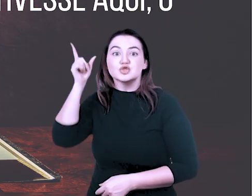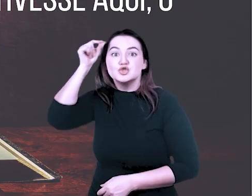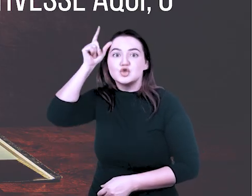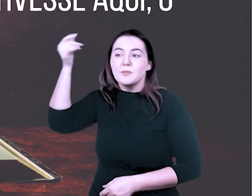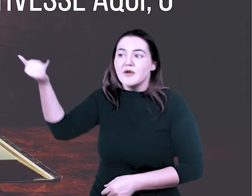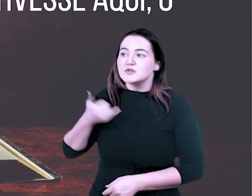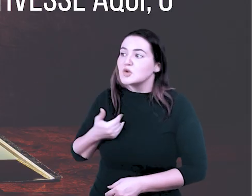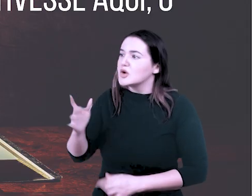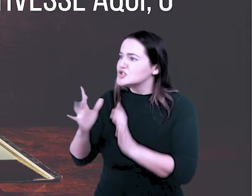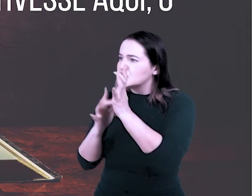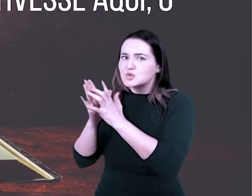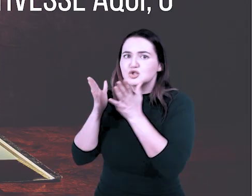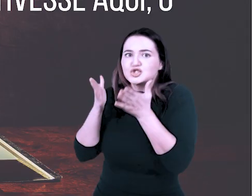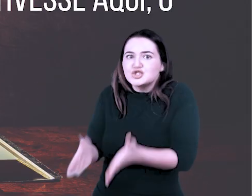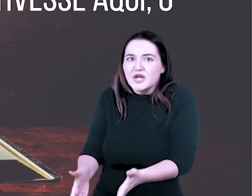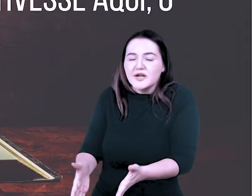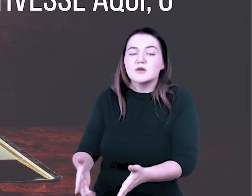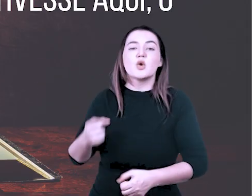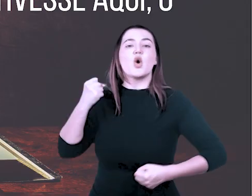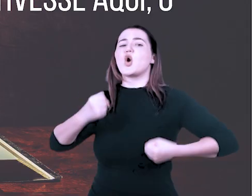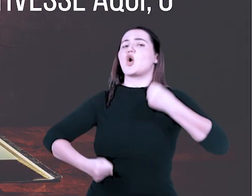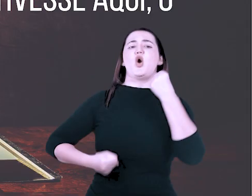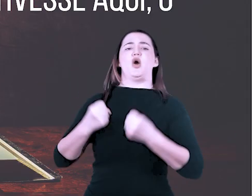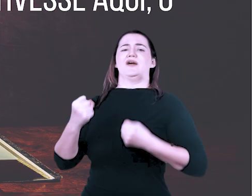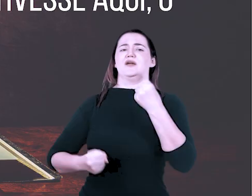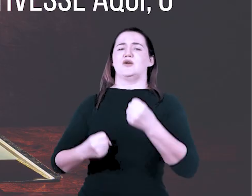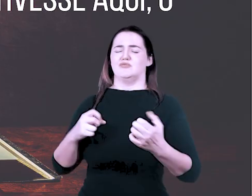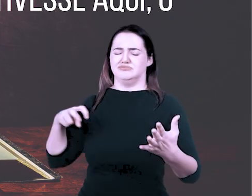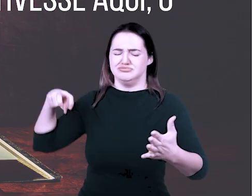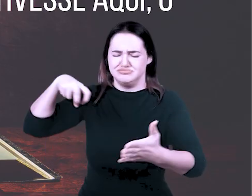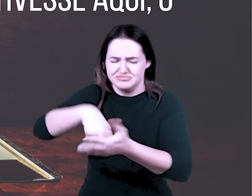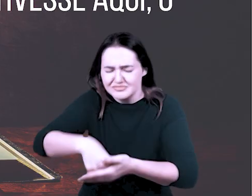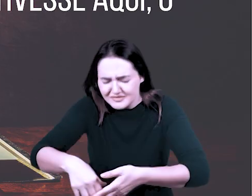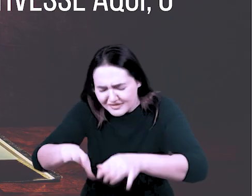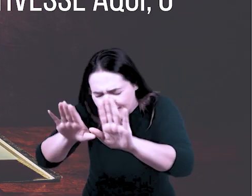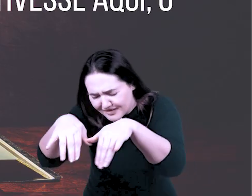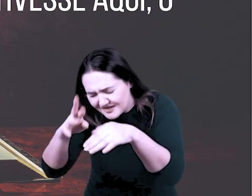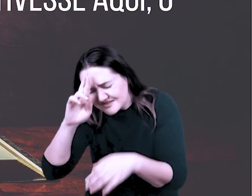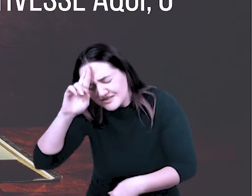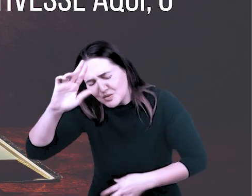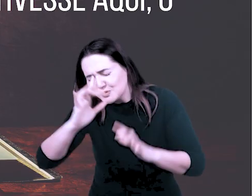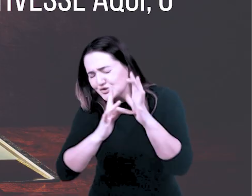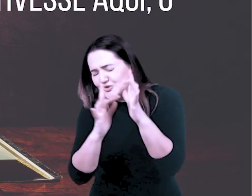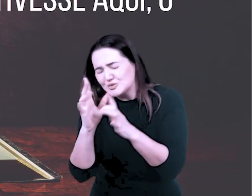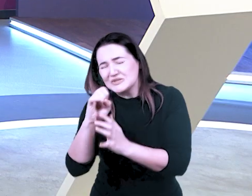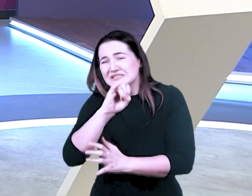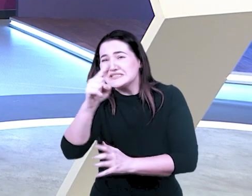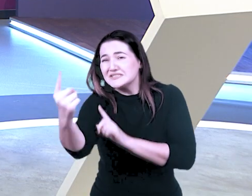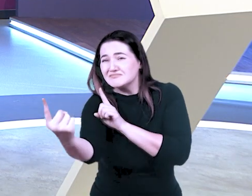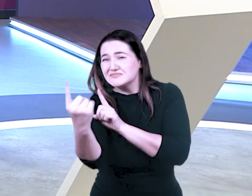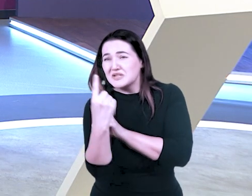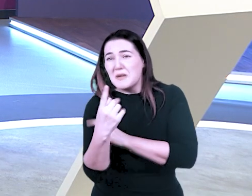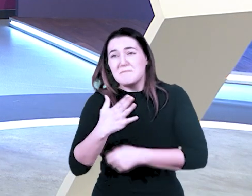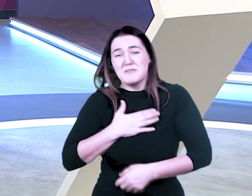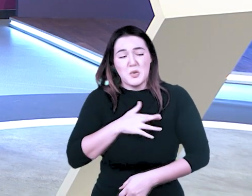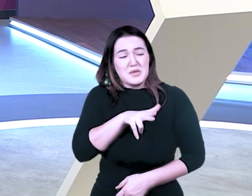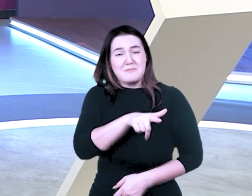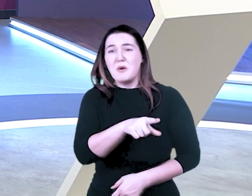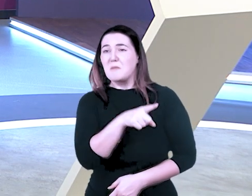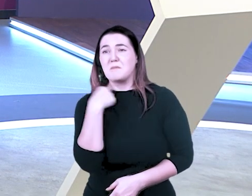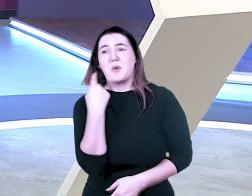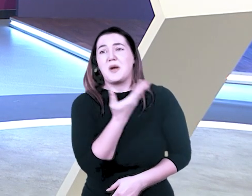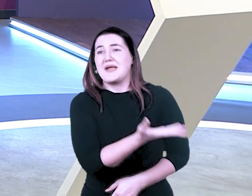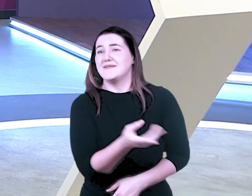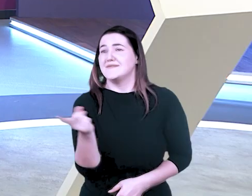Então Marta disse a Jesus: se o Senhor estivesse aqui, o meu irmão não teria morrido. Porque quando Jesus